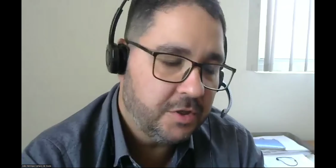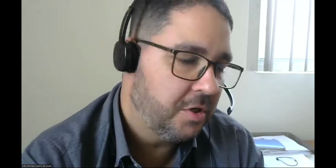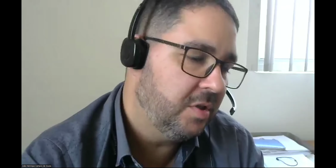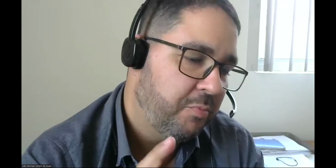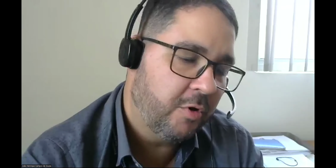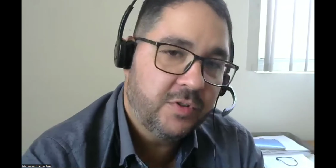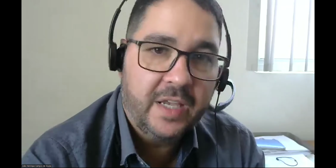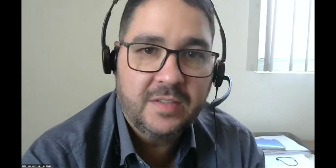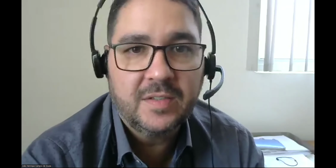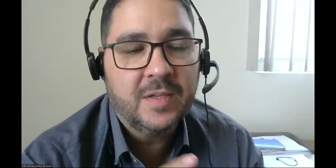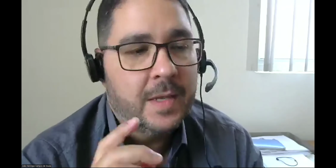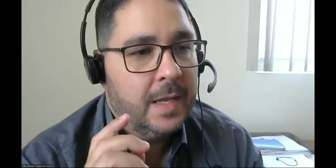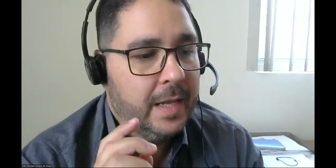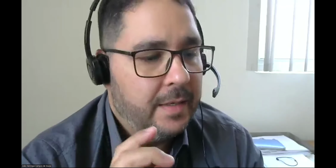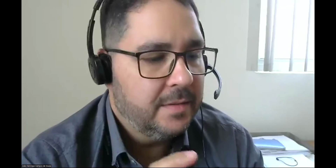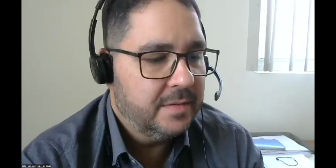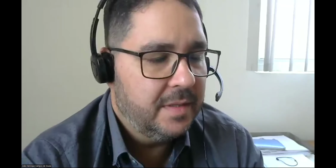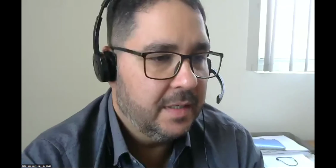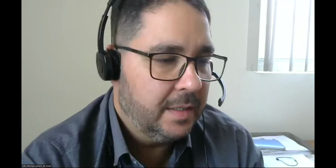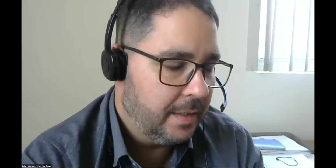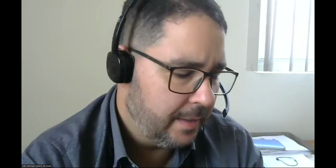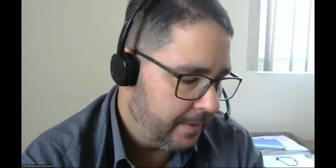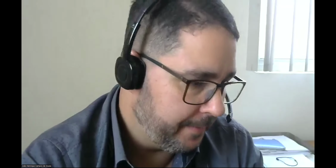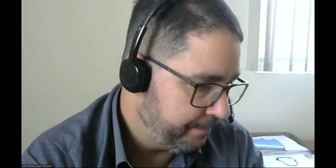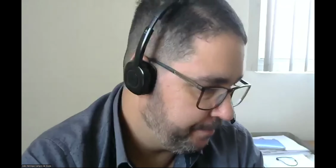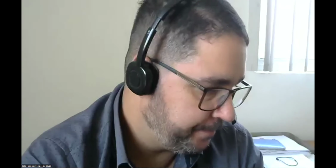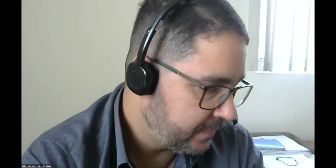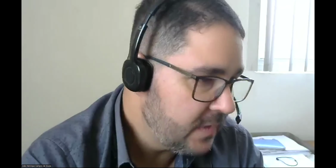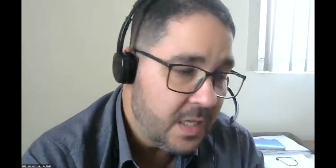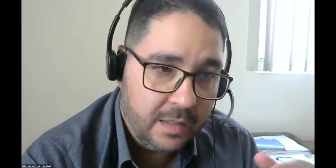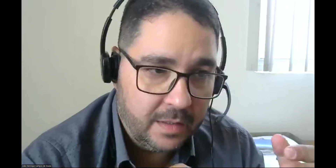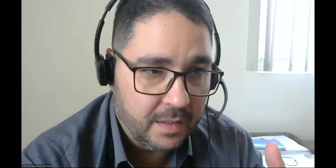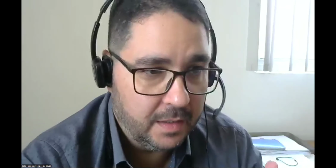de Vigilância avalia